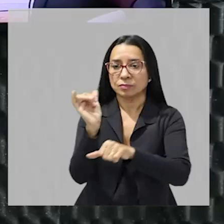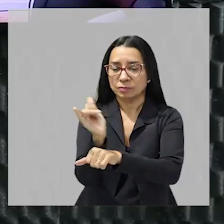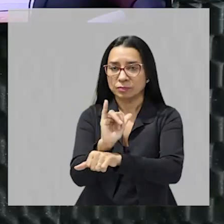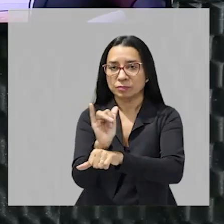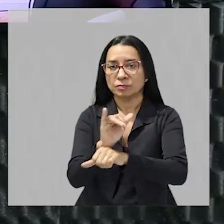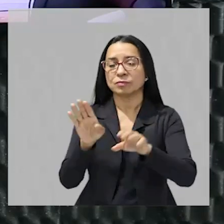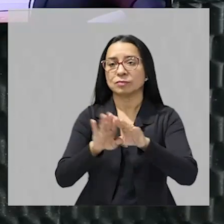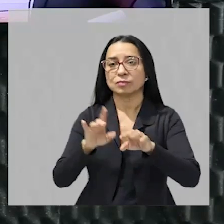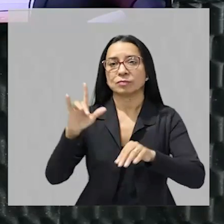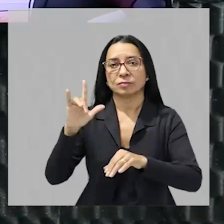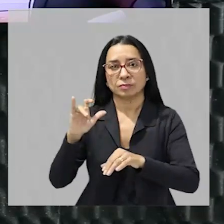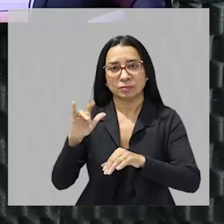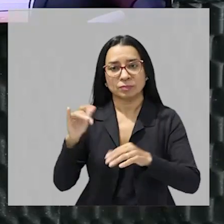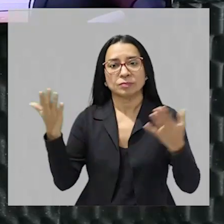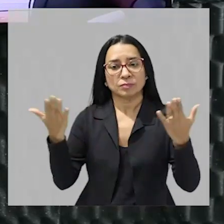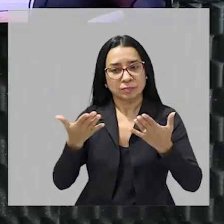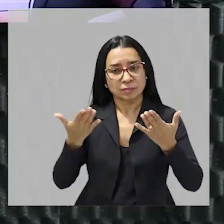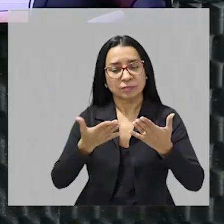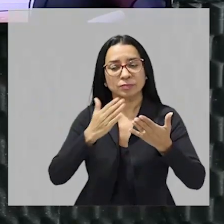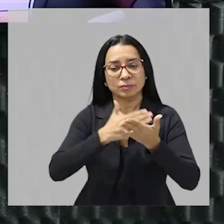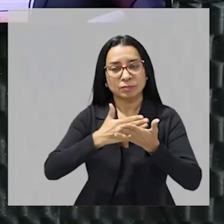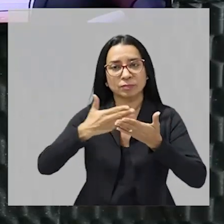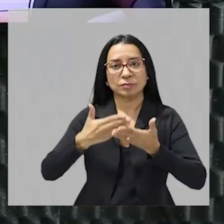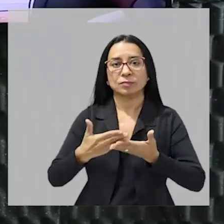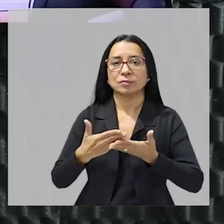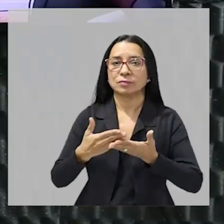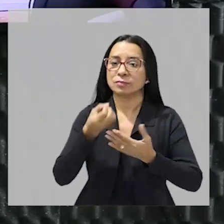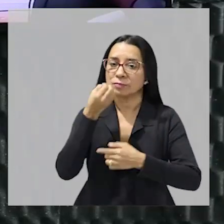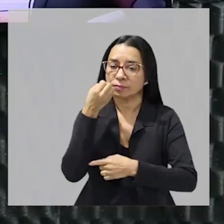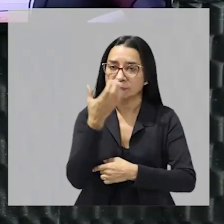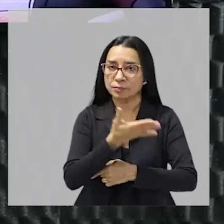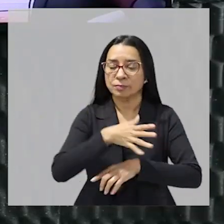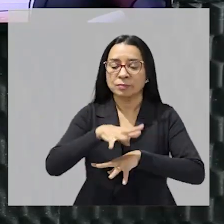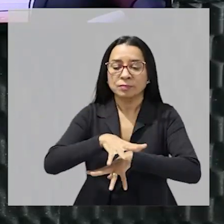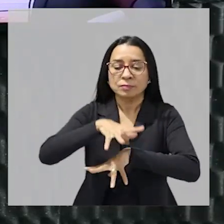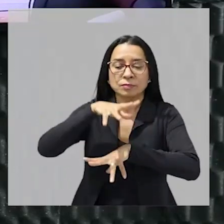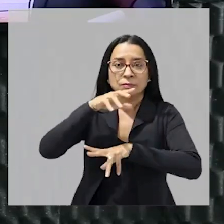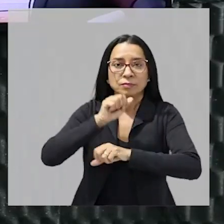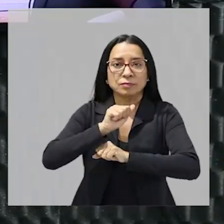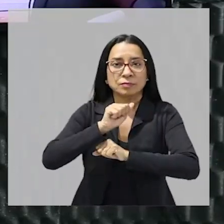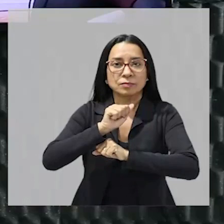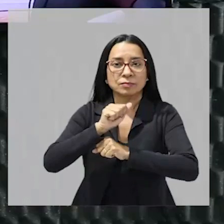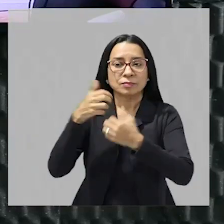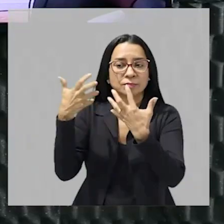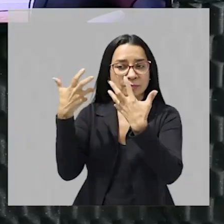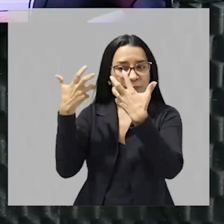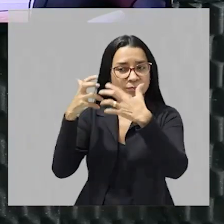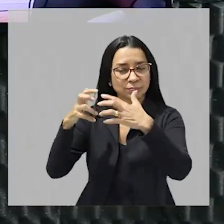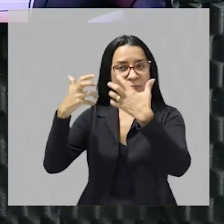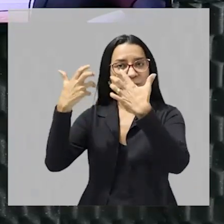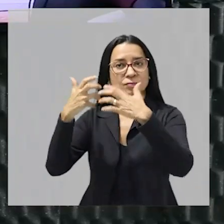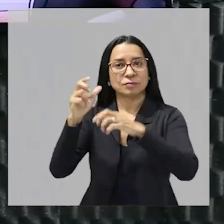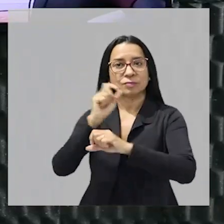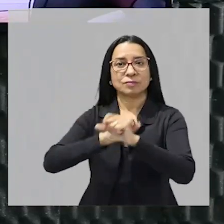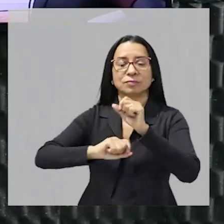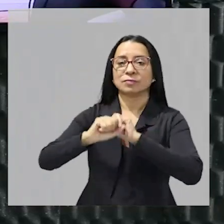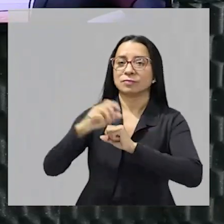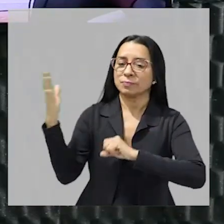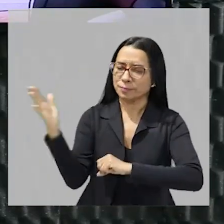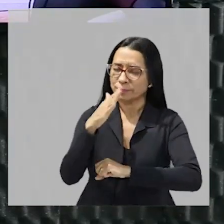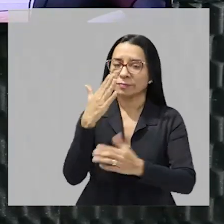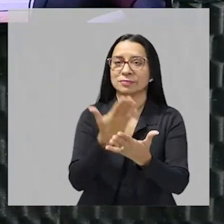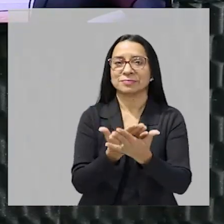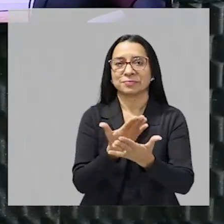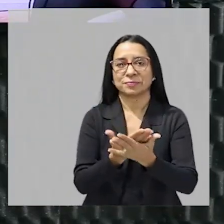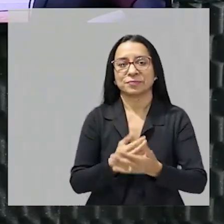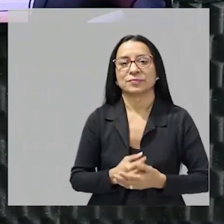agora para a gente poder começar com chave de ouro, dá aquela respirada, ó, oxigenar teu cérebro e vamos para cima, que